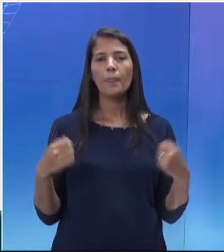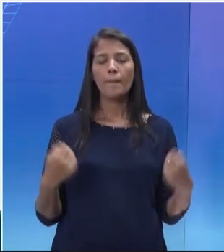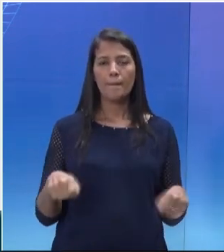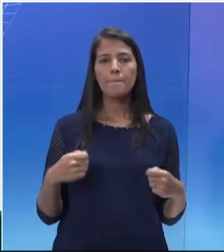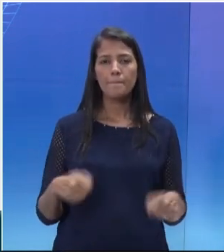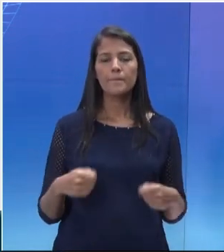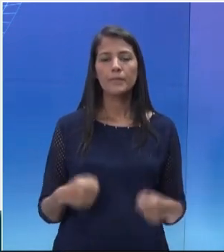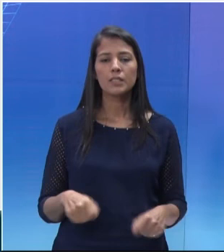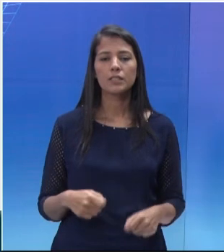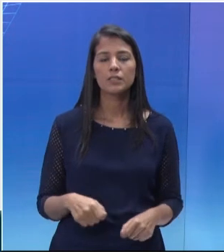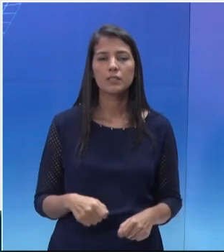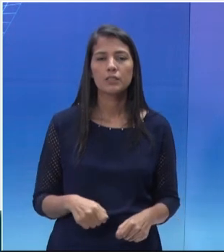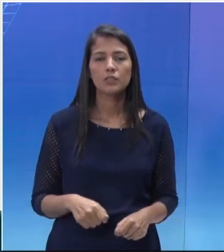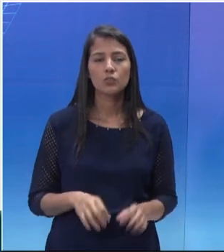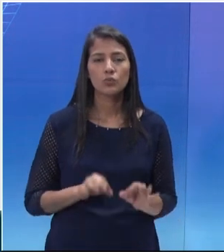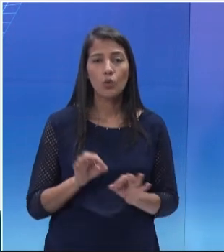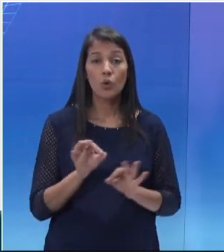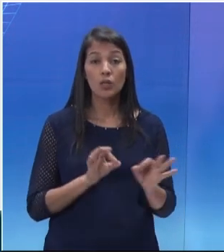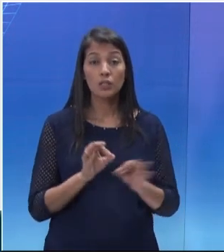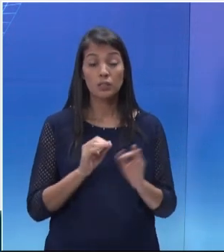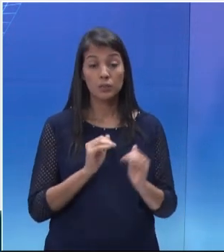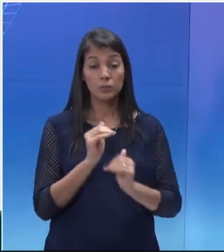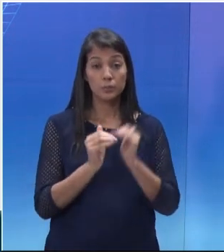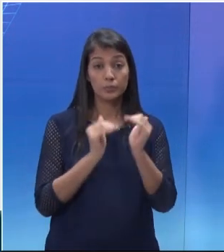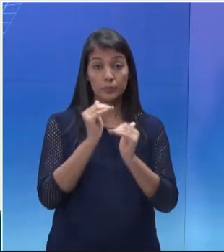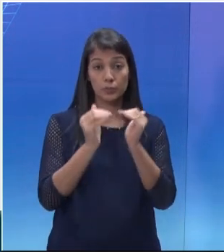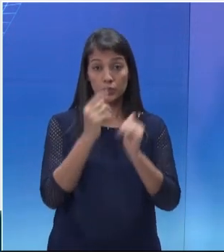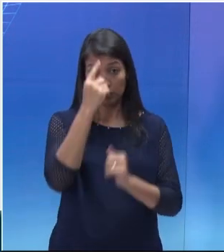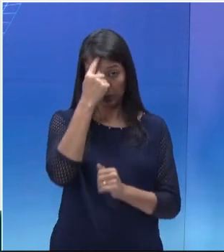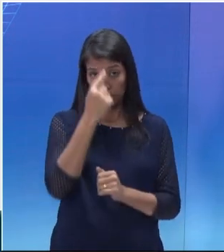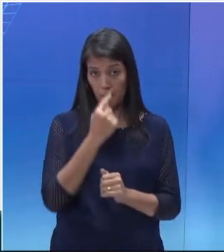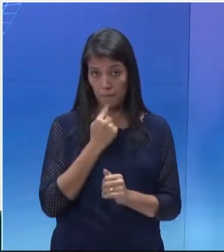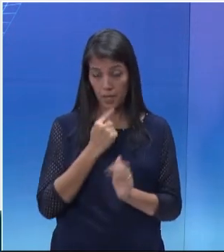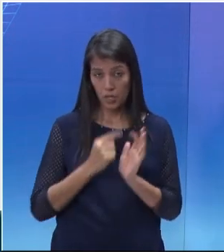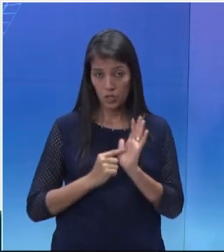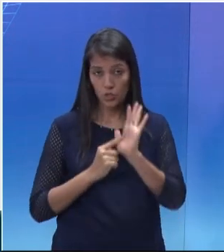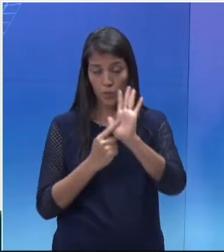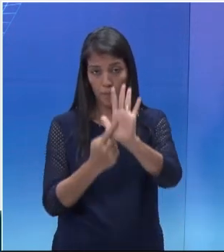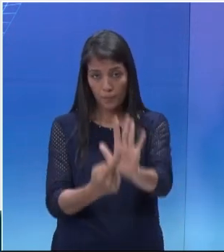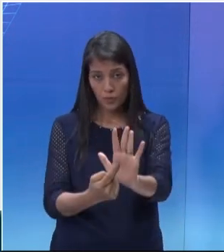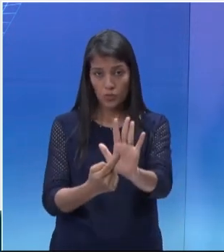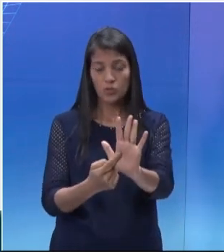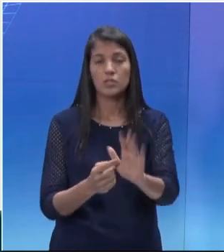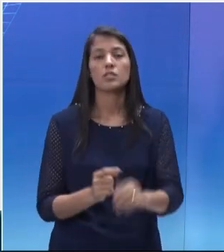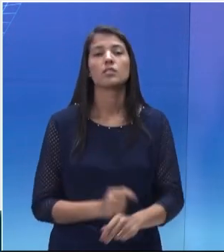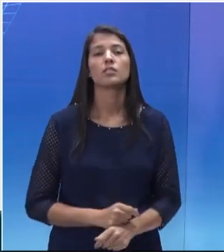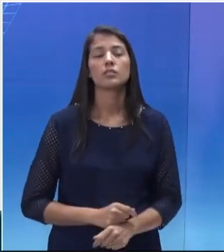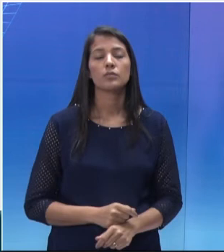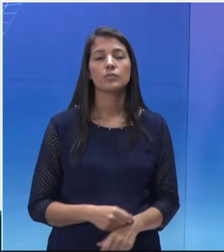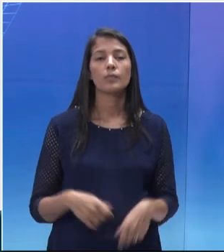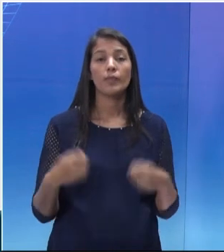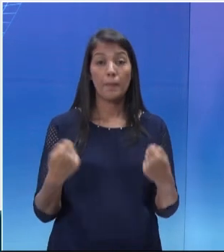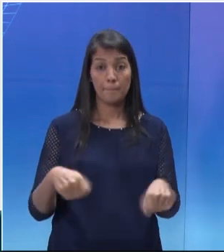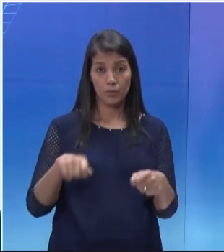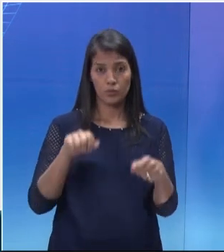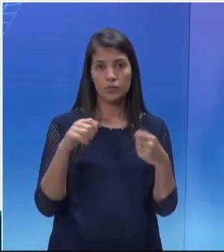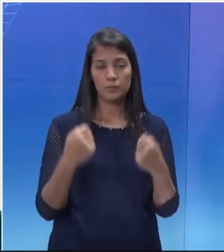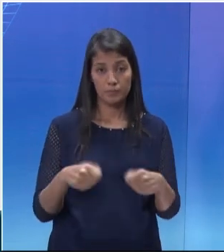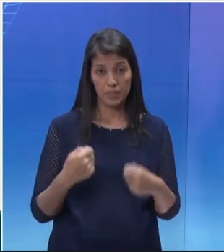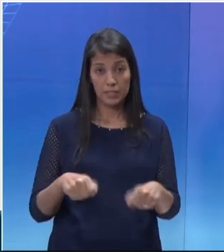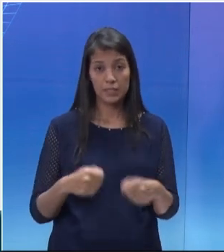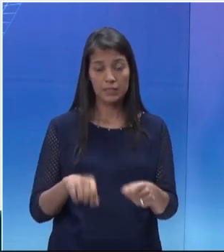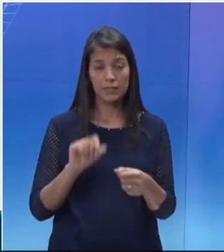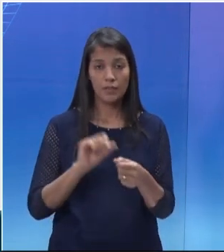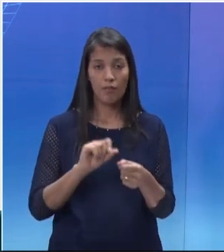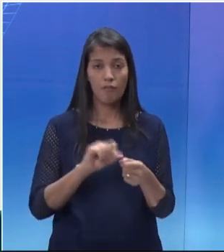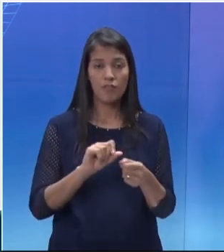preciso disso tudo aí. O processo aqui, novamente, está mostrando que nós temos que produzir 900